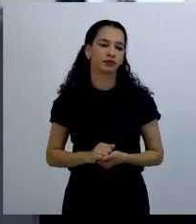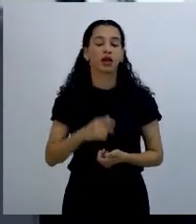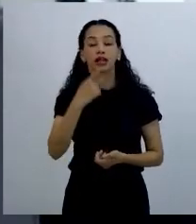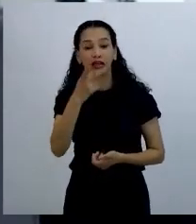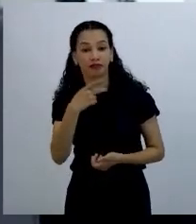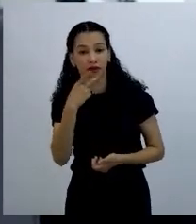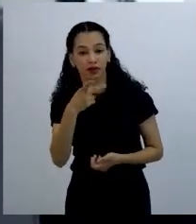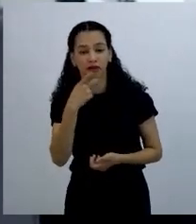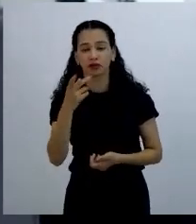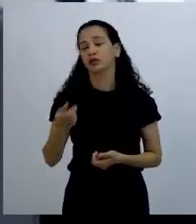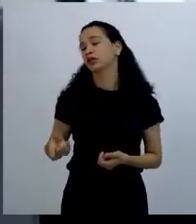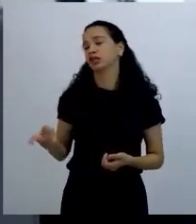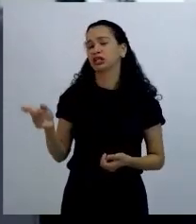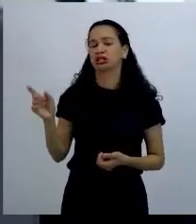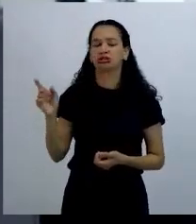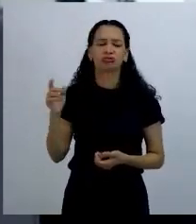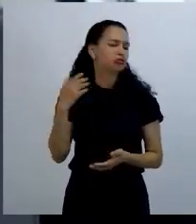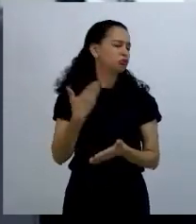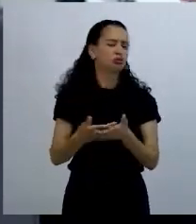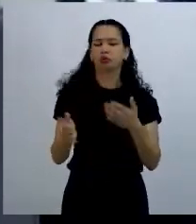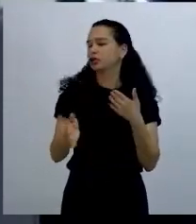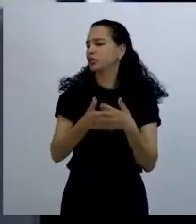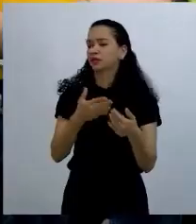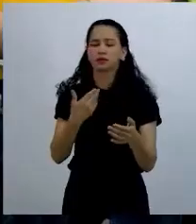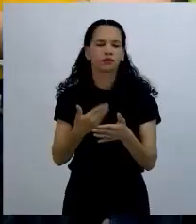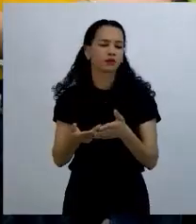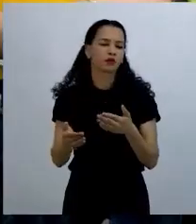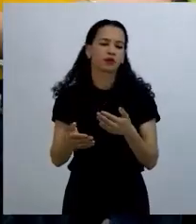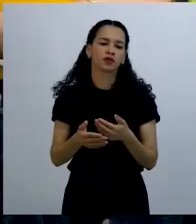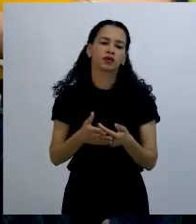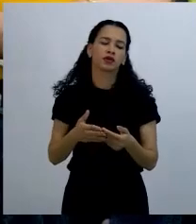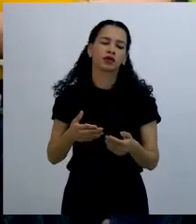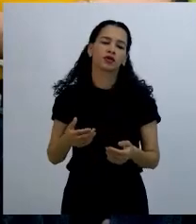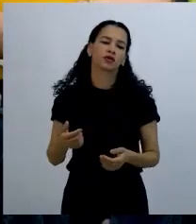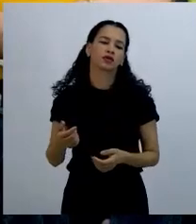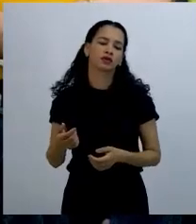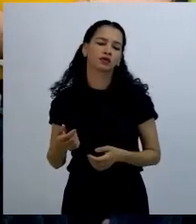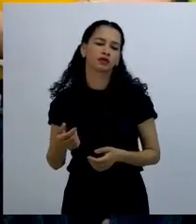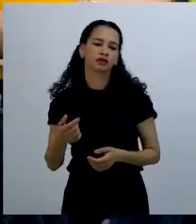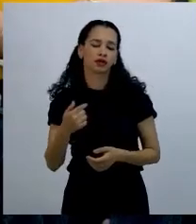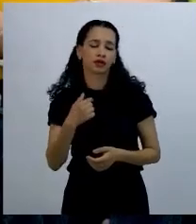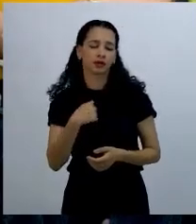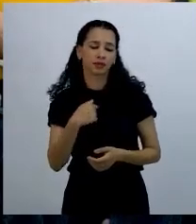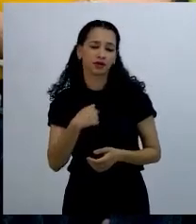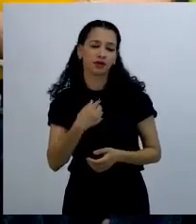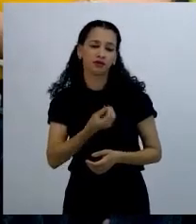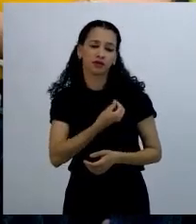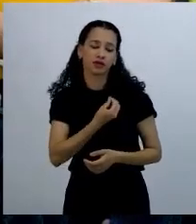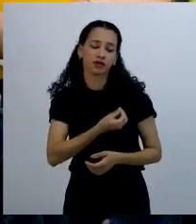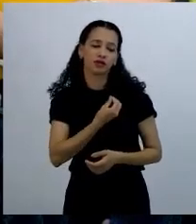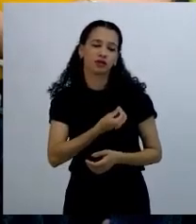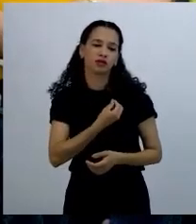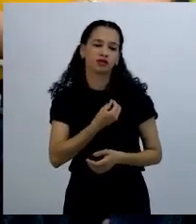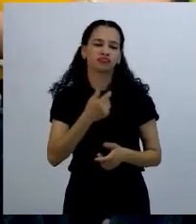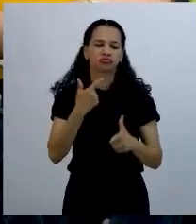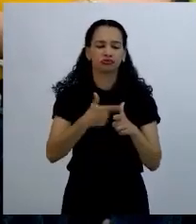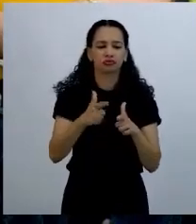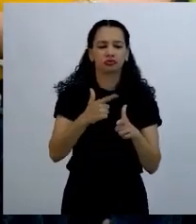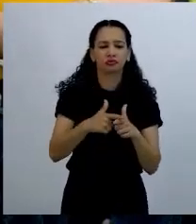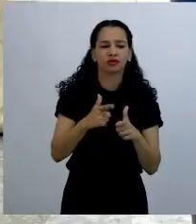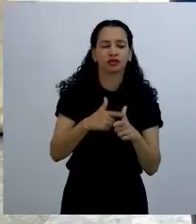visitá-los se eu não conseguir visitá-los o que eu quero saber é que vocês estão Unidos